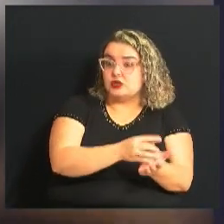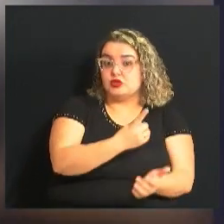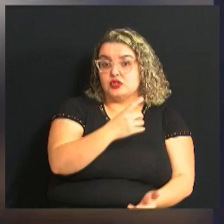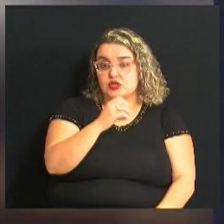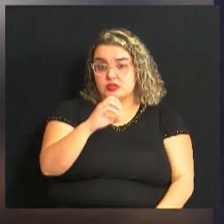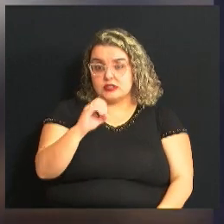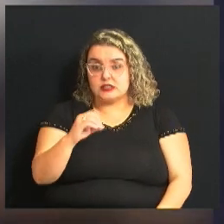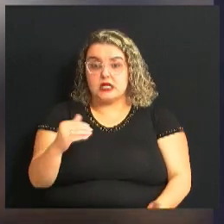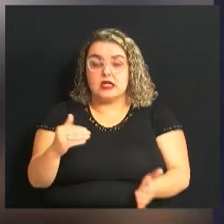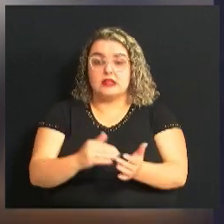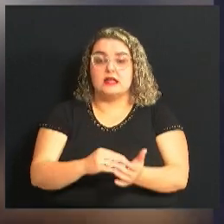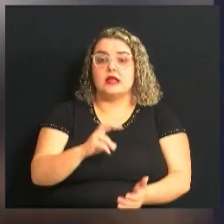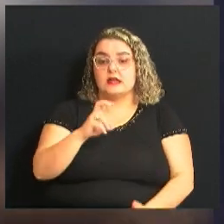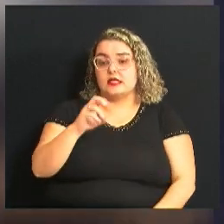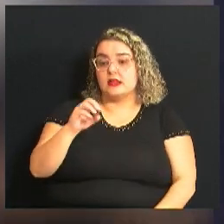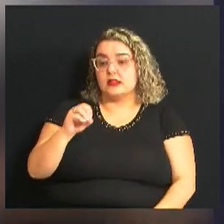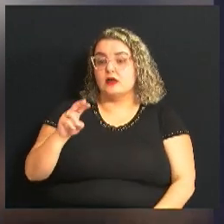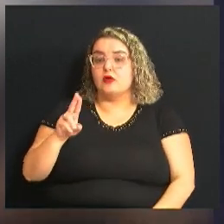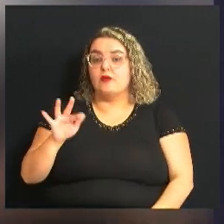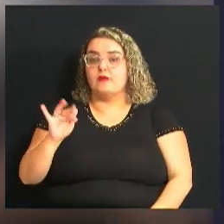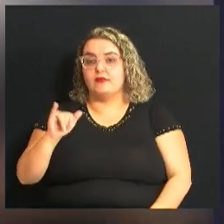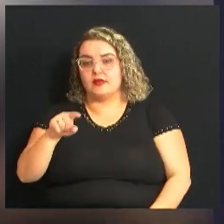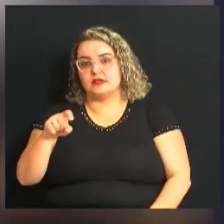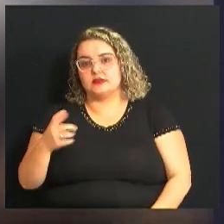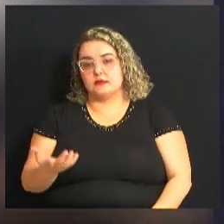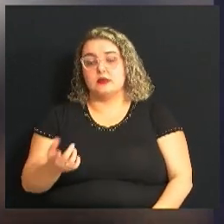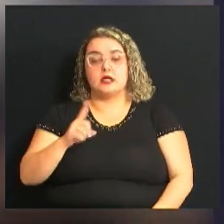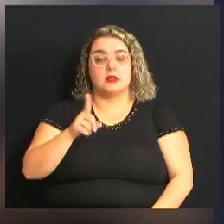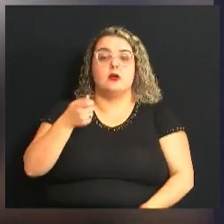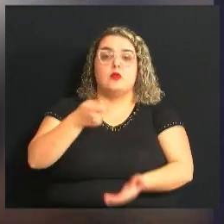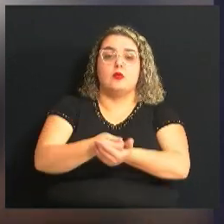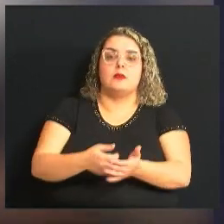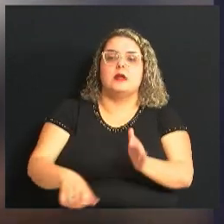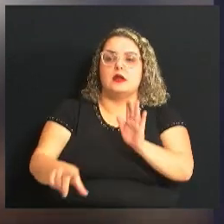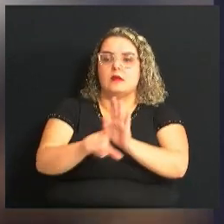500 UFICs para quem descumprir